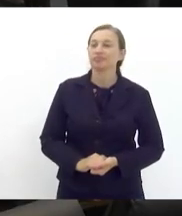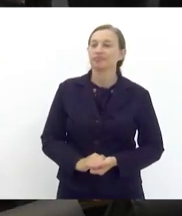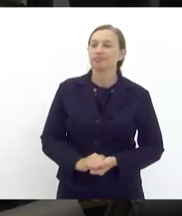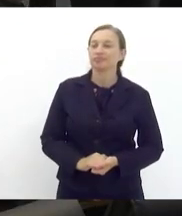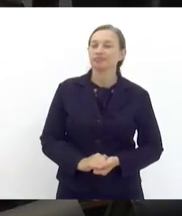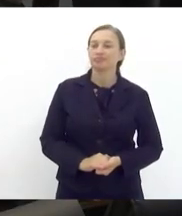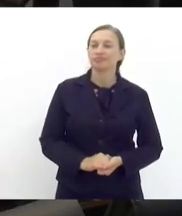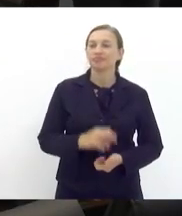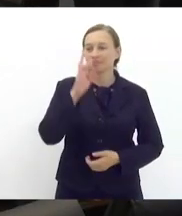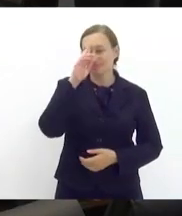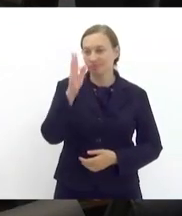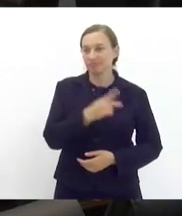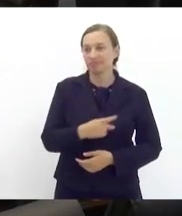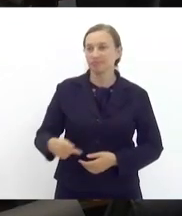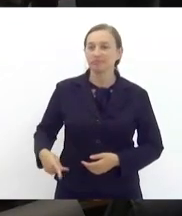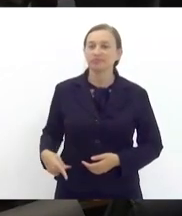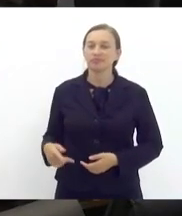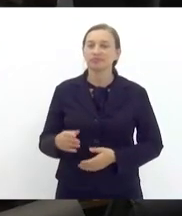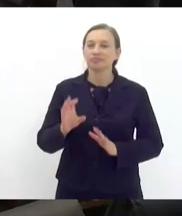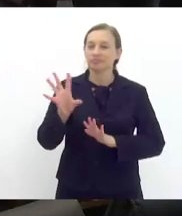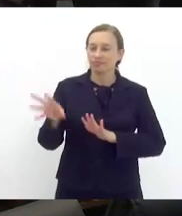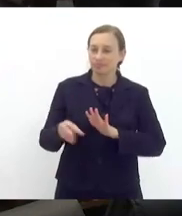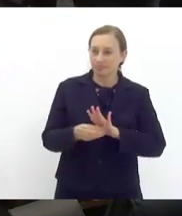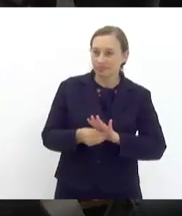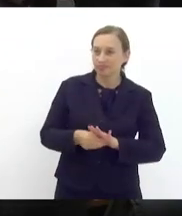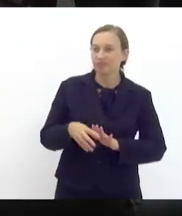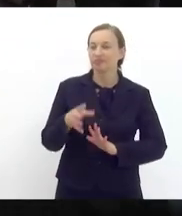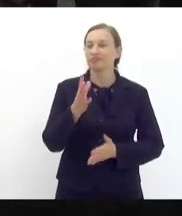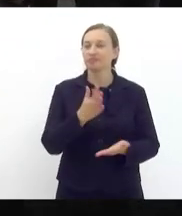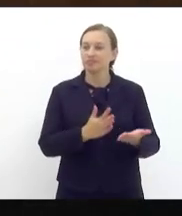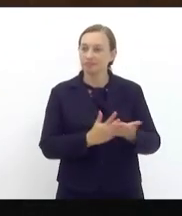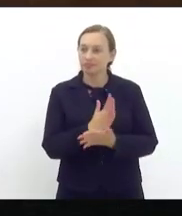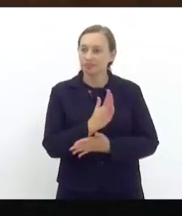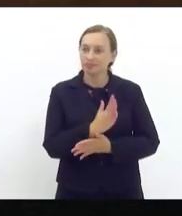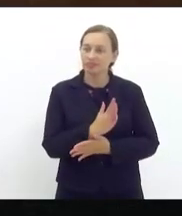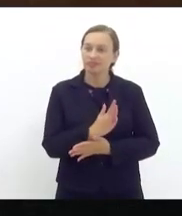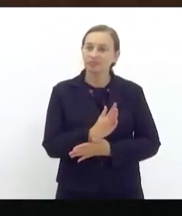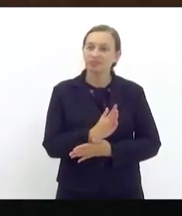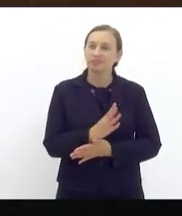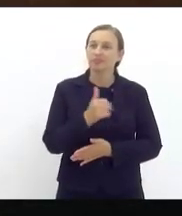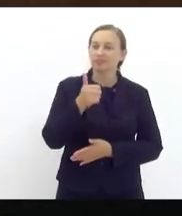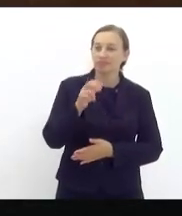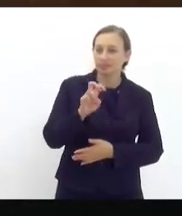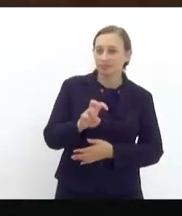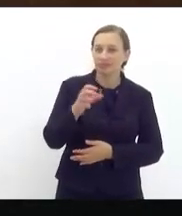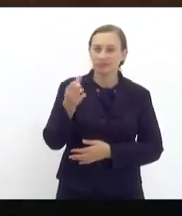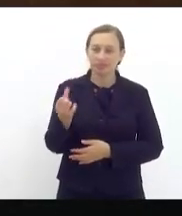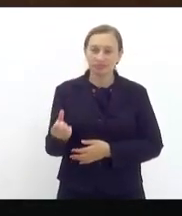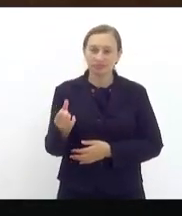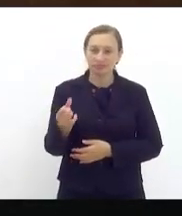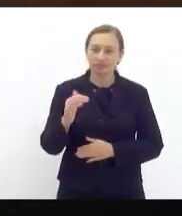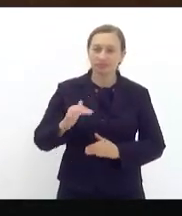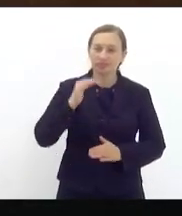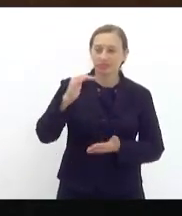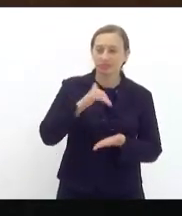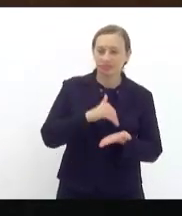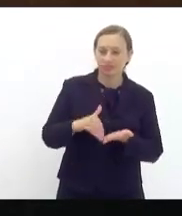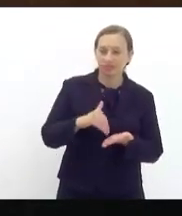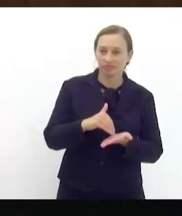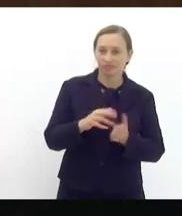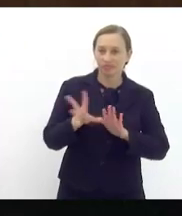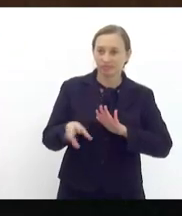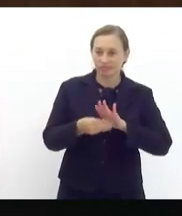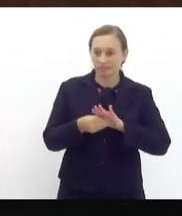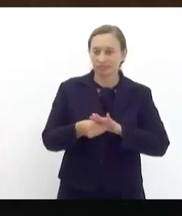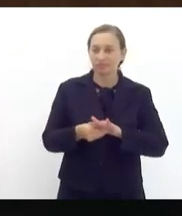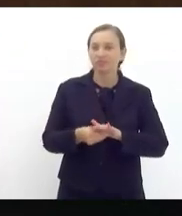senhora presidente é favorável as emendas parecer favorável as emendas números 5 e 6 favorável com subemenda as emendas